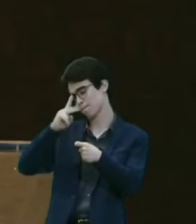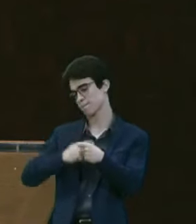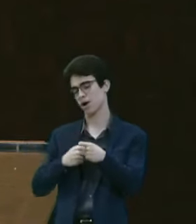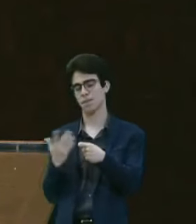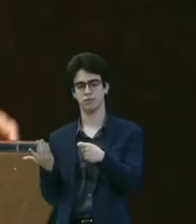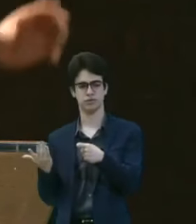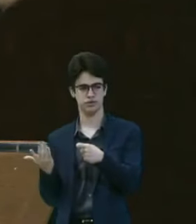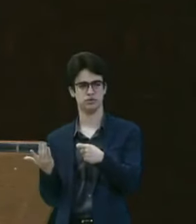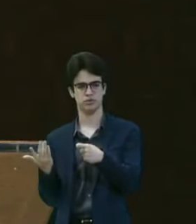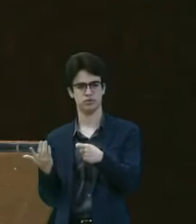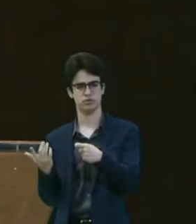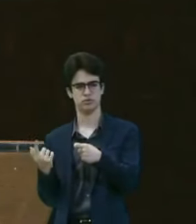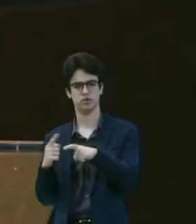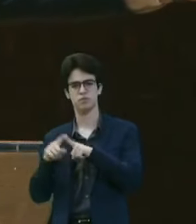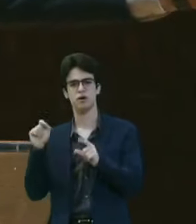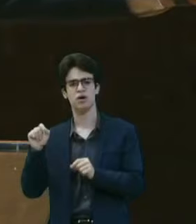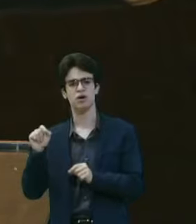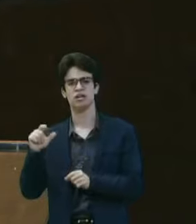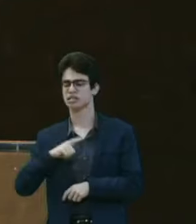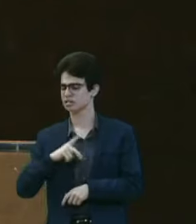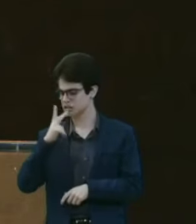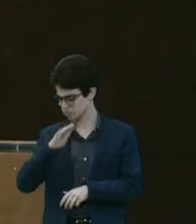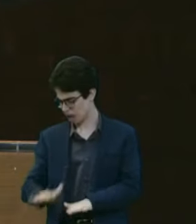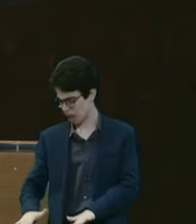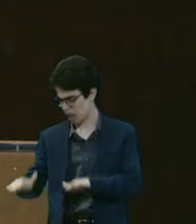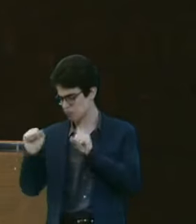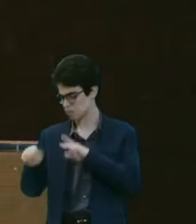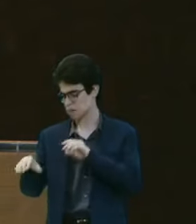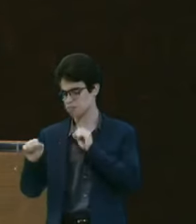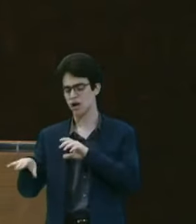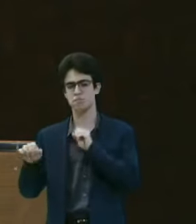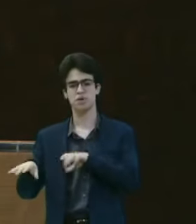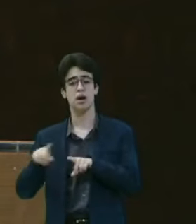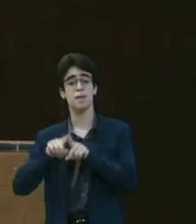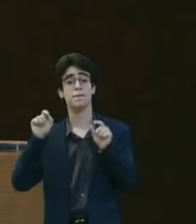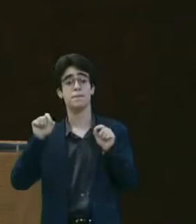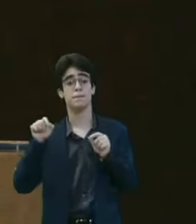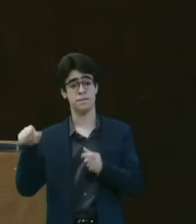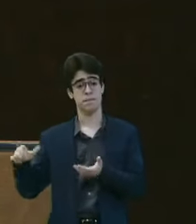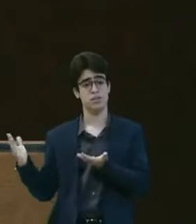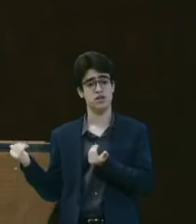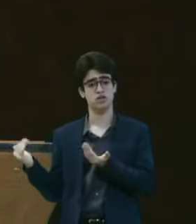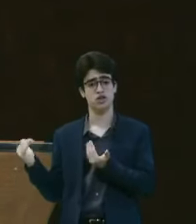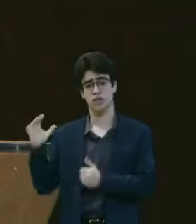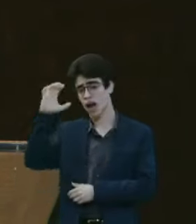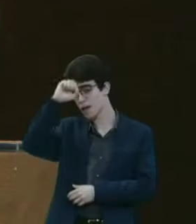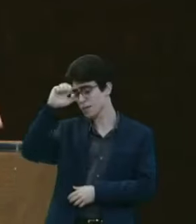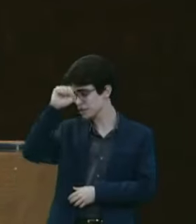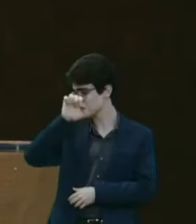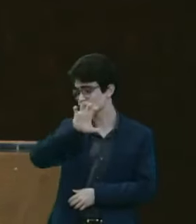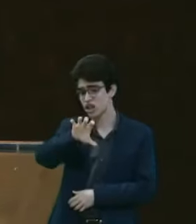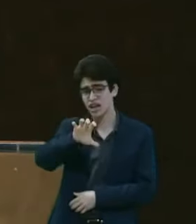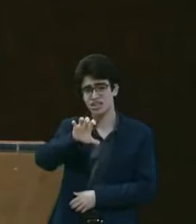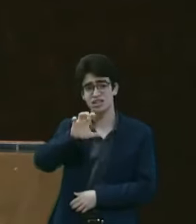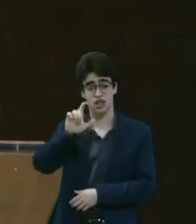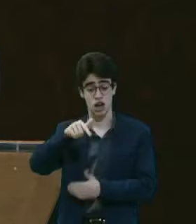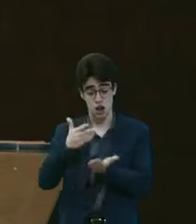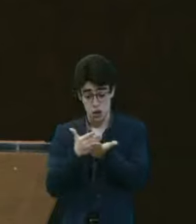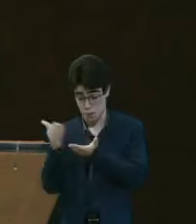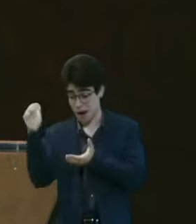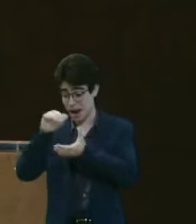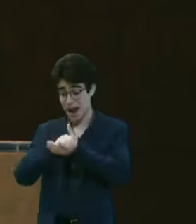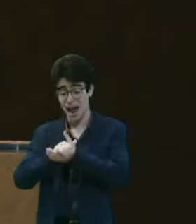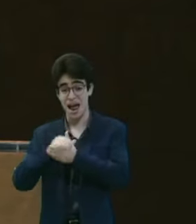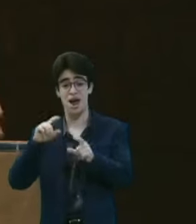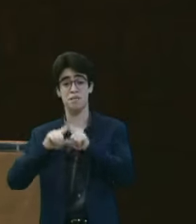egoísta. Isso está sendo ensinado desde cedo, só que daí o jovem que aprendeu a viver dessa forma entra num casamento. Ele tem